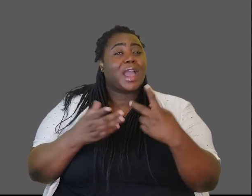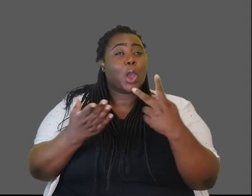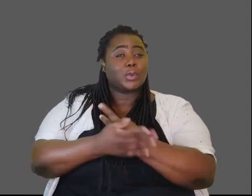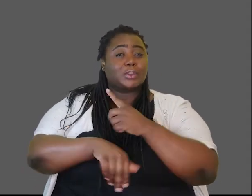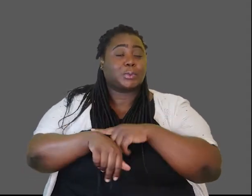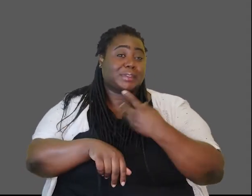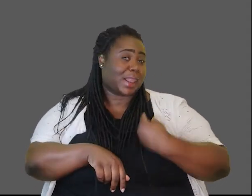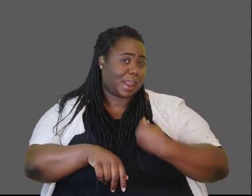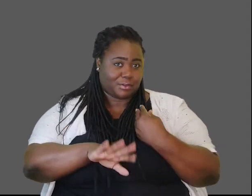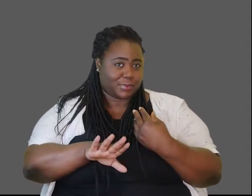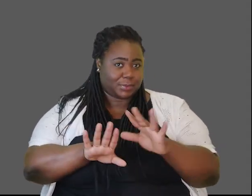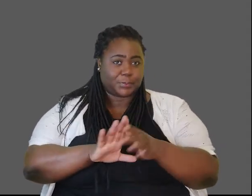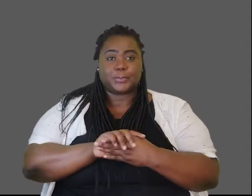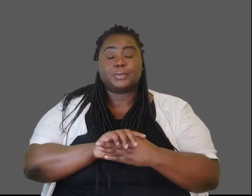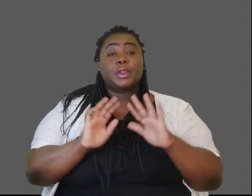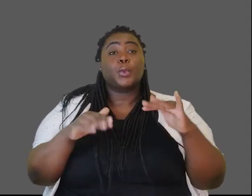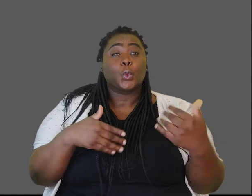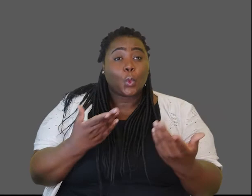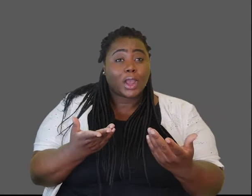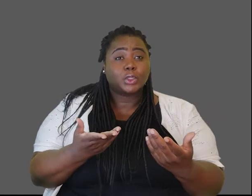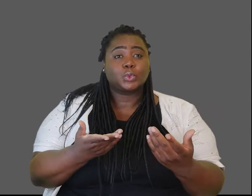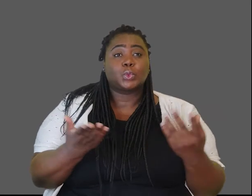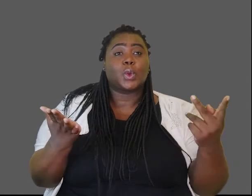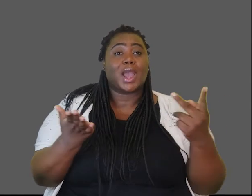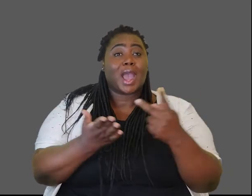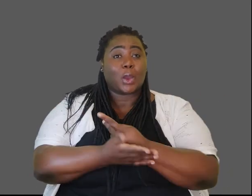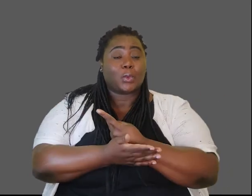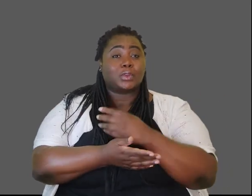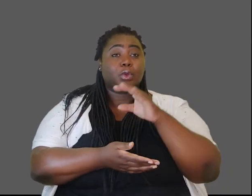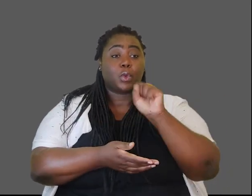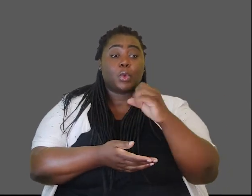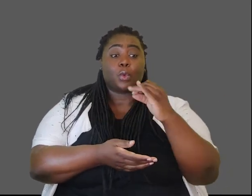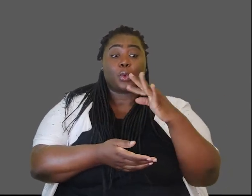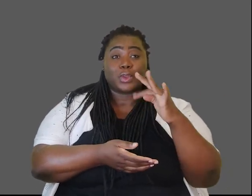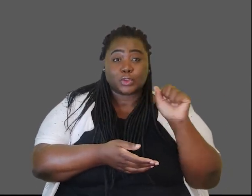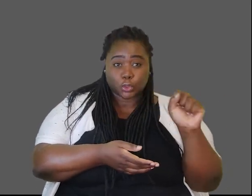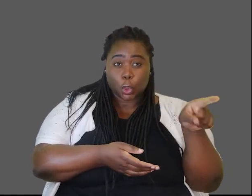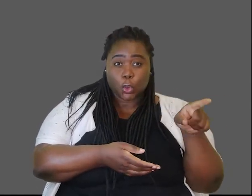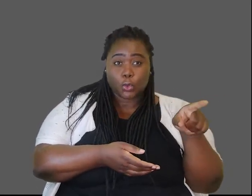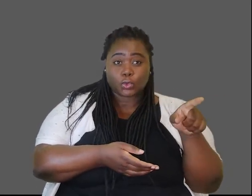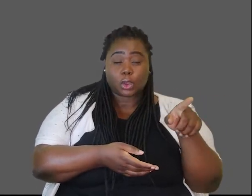circunstâncias da vida. Quando foi lançado o Scott Carpenter,